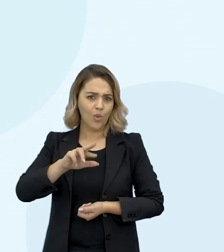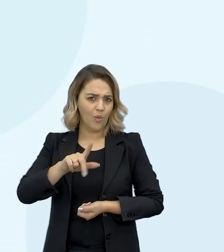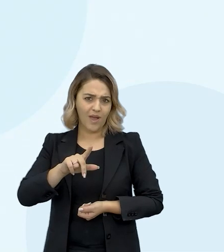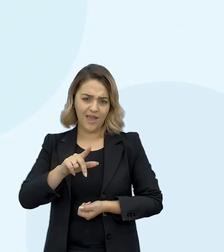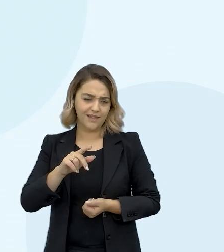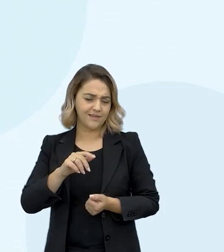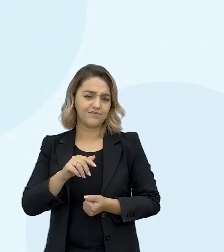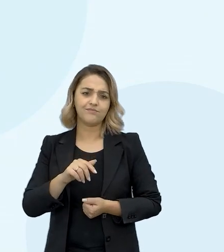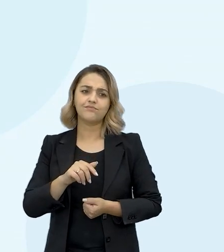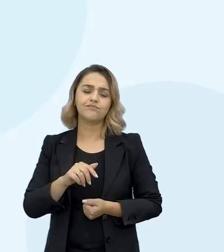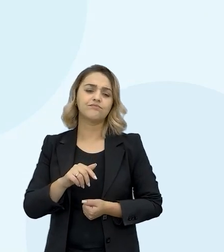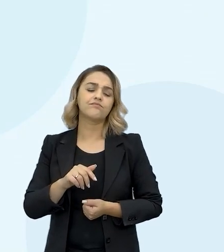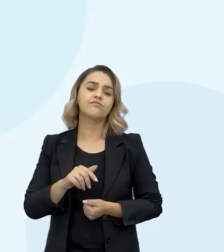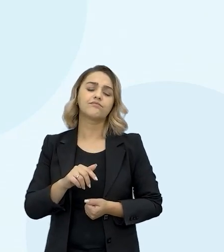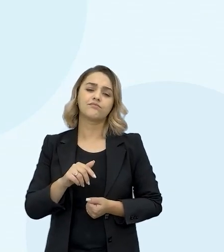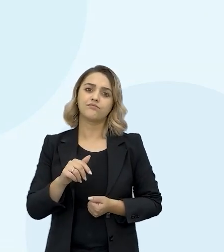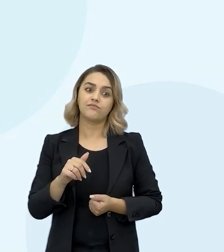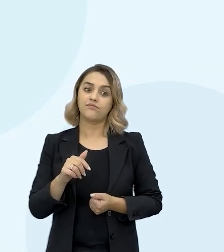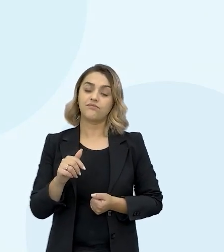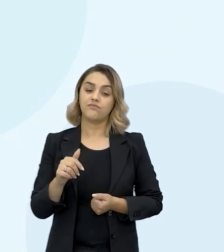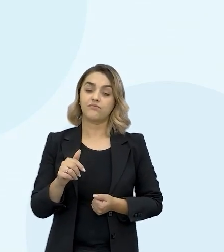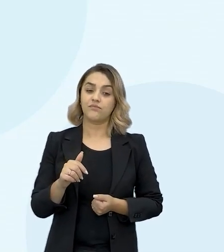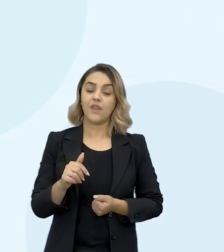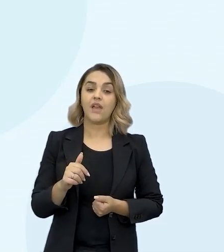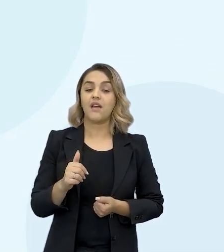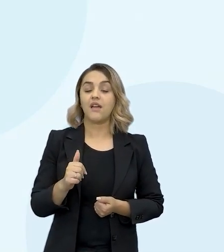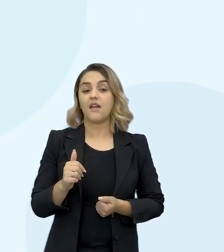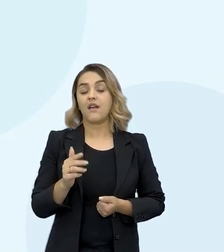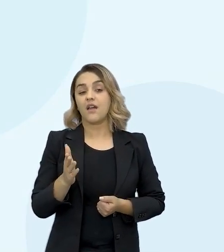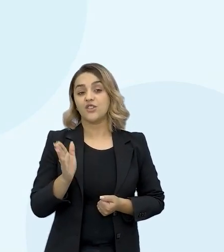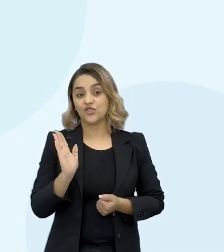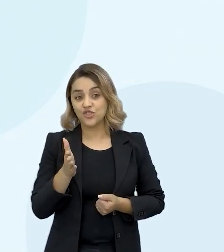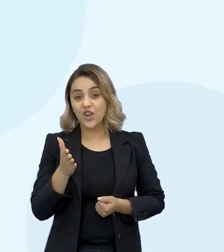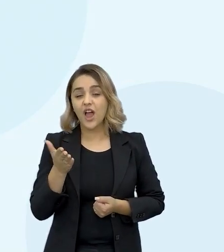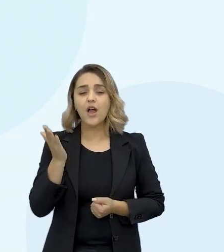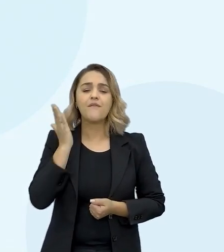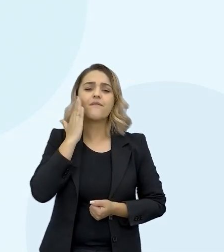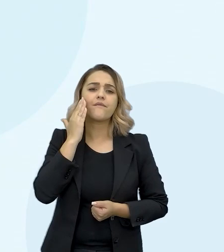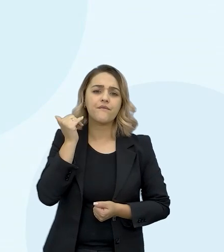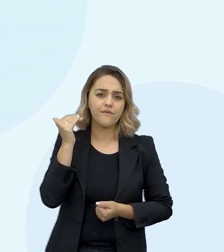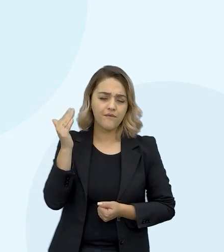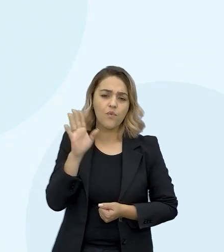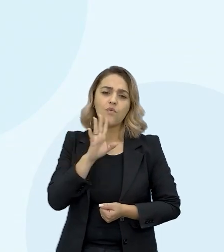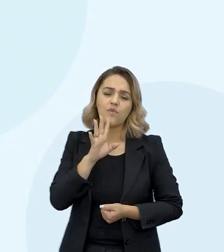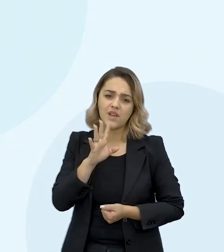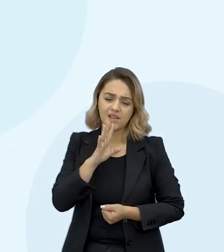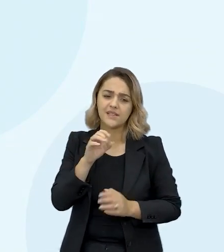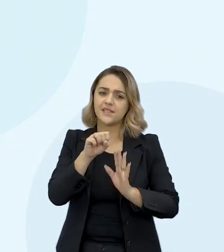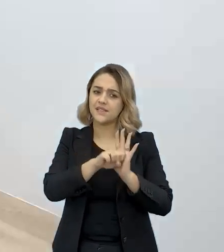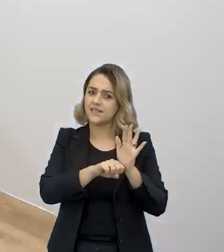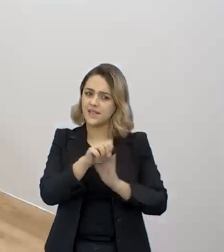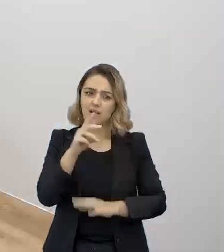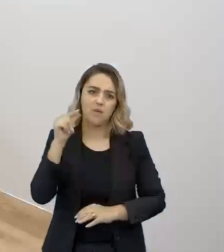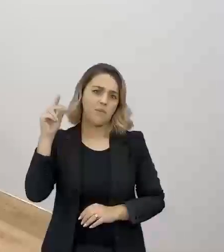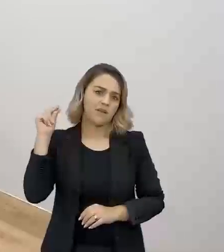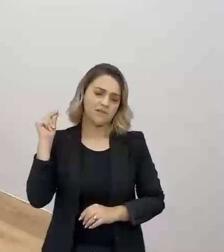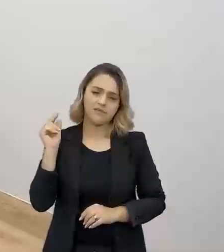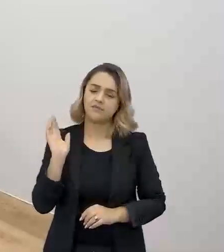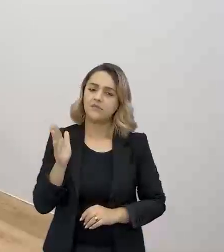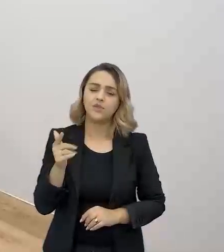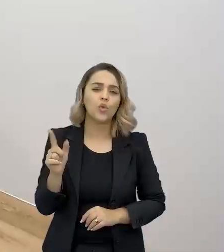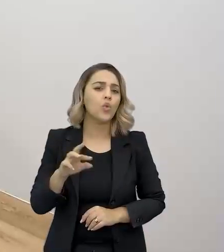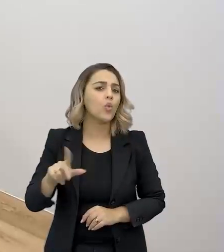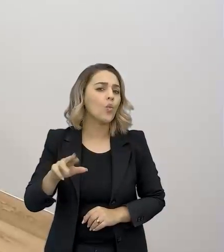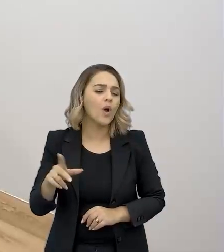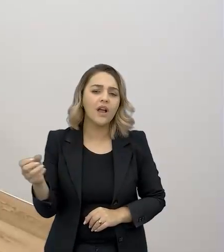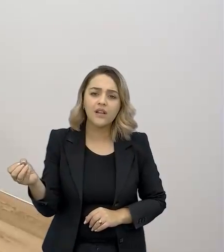né? As metodologias ativas, elas já têm desde do final do século passado, então não é nenhuma coisa nova, né?